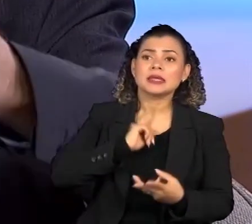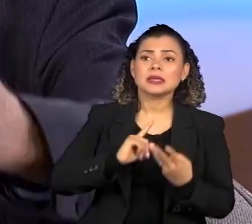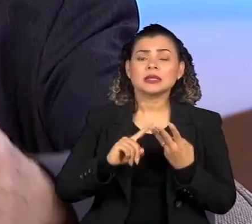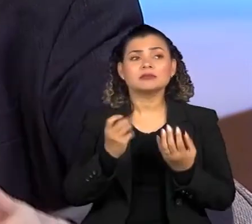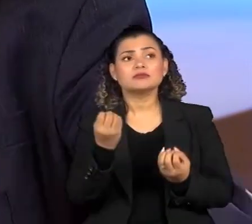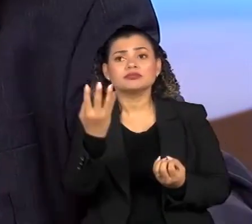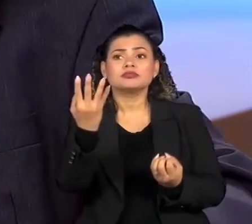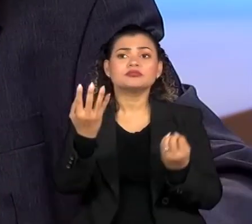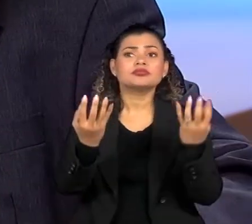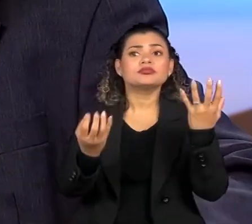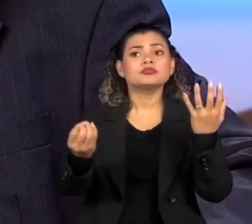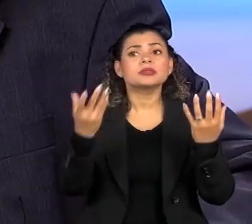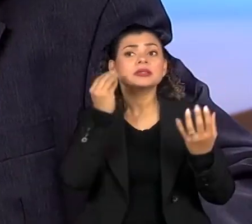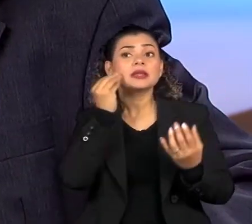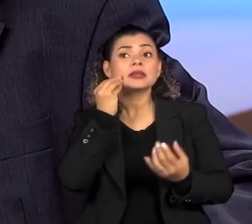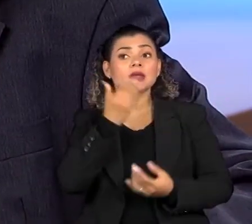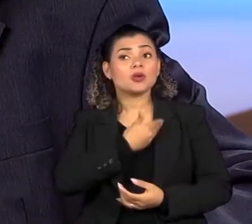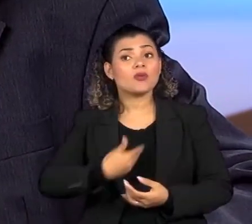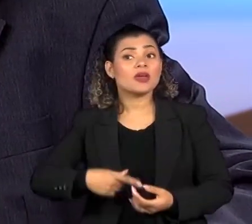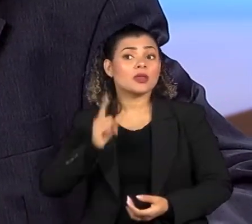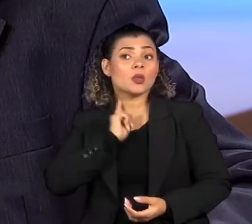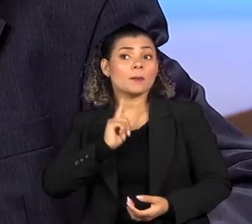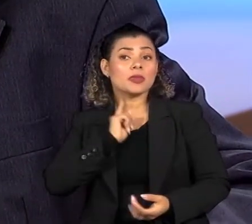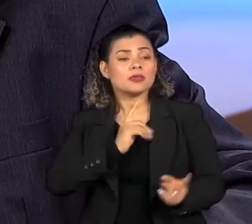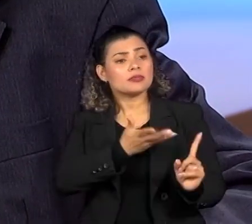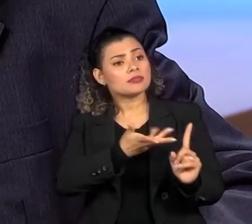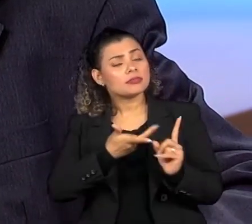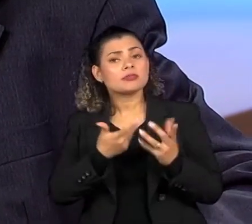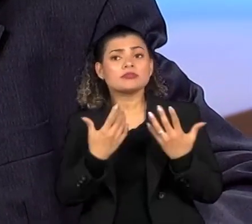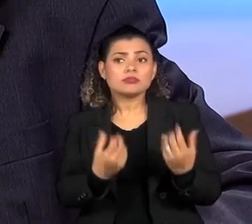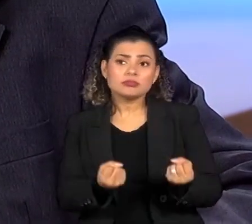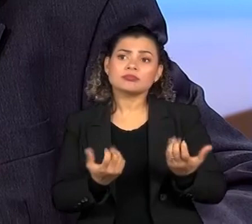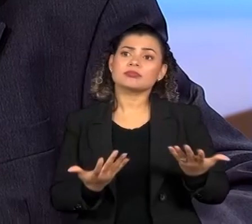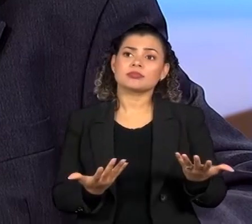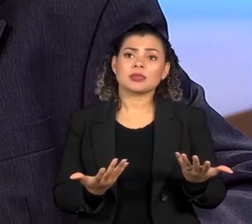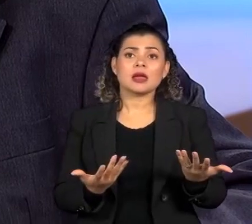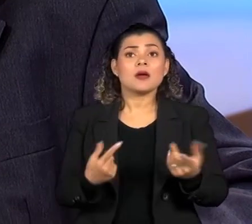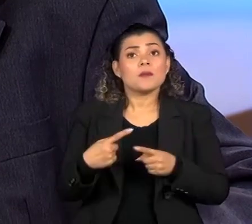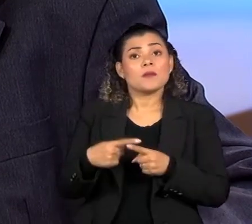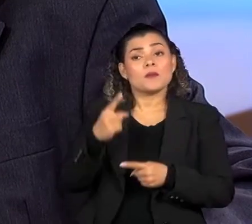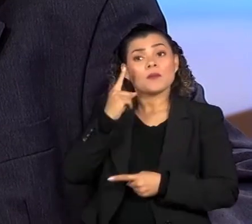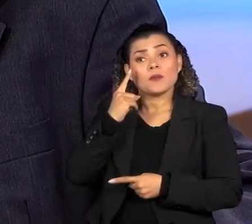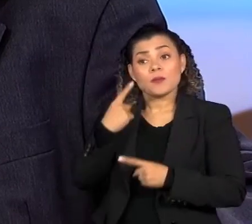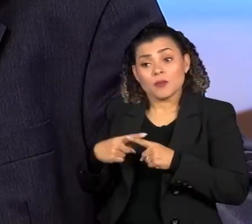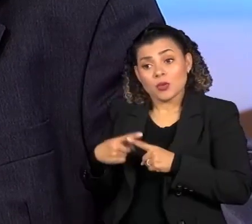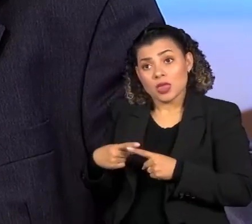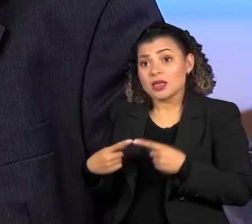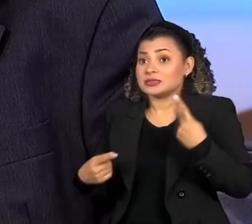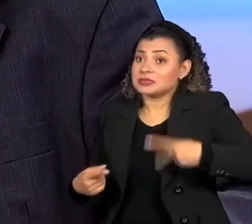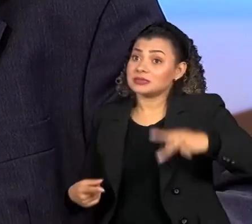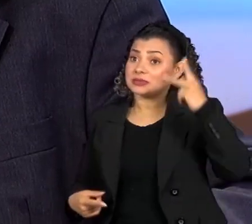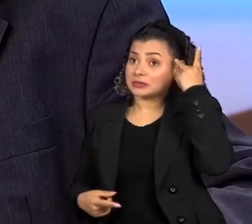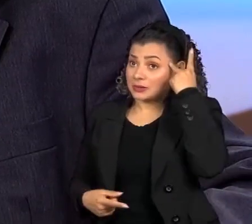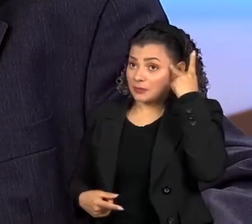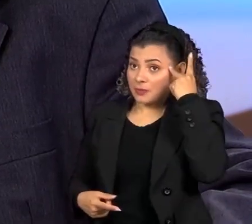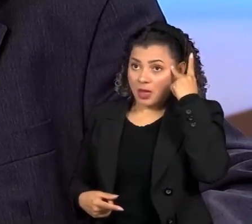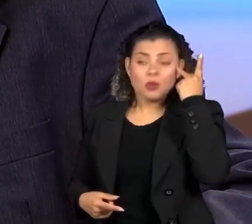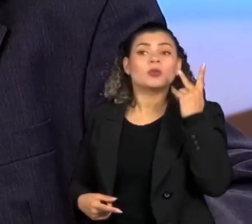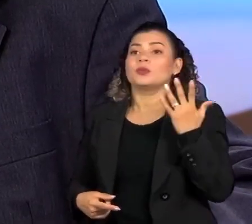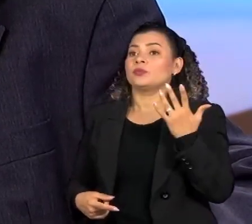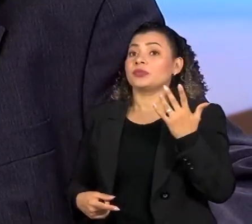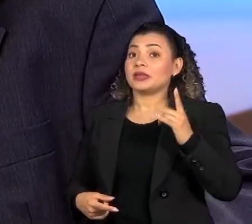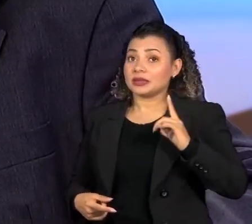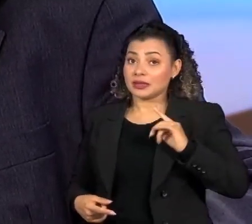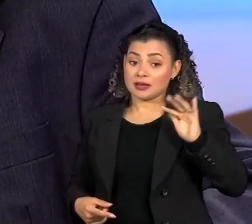o pessoal tentando convencer o governador de Minas e dizendo olha São Paulo não tem